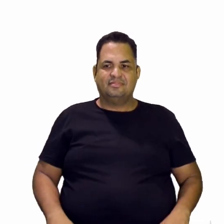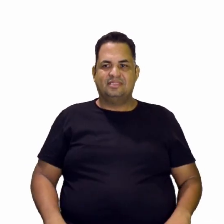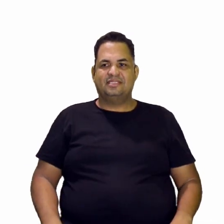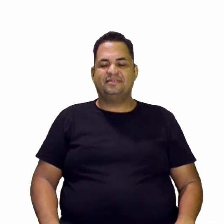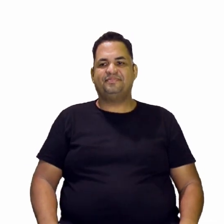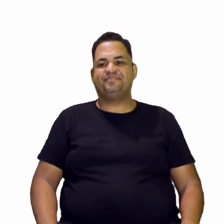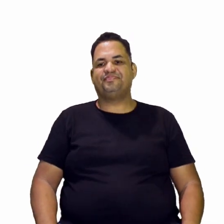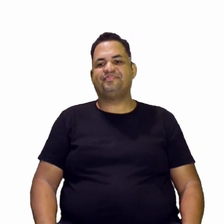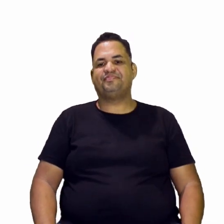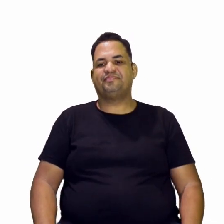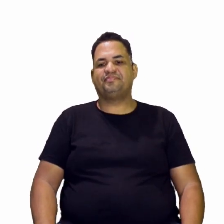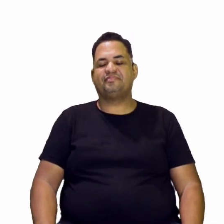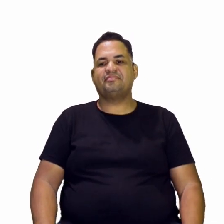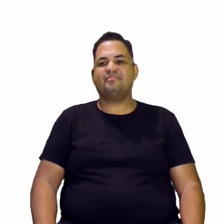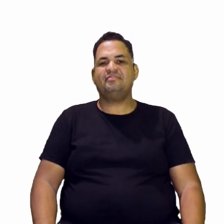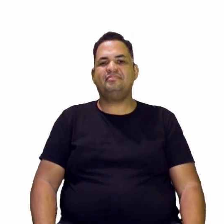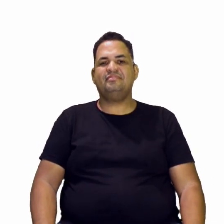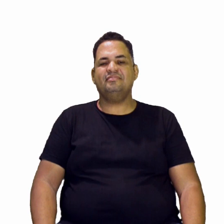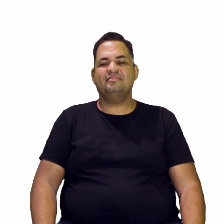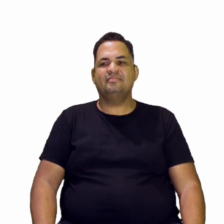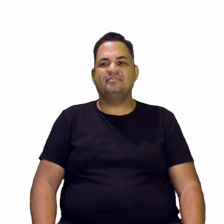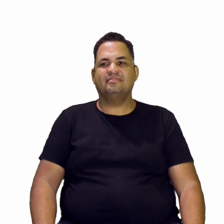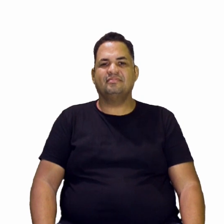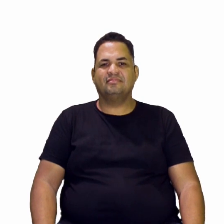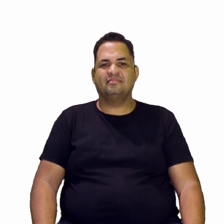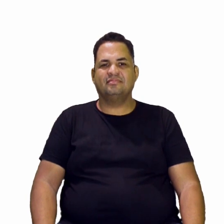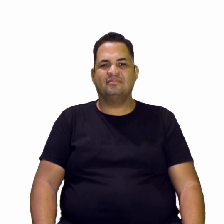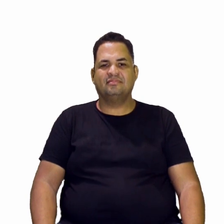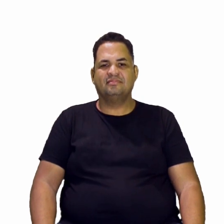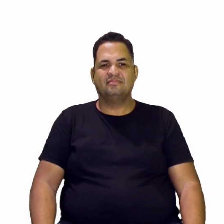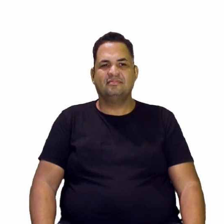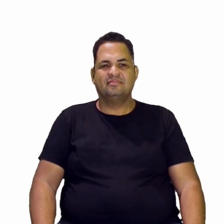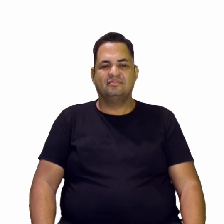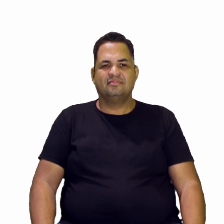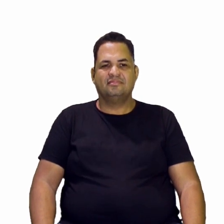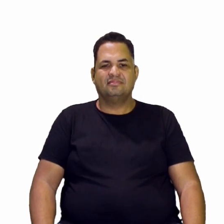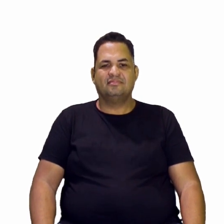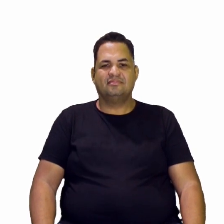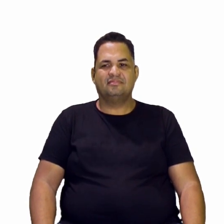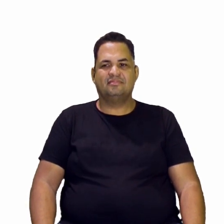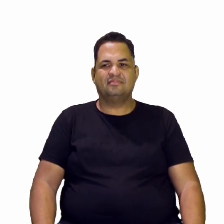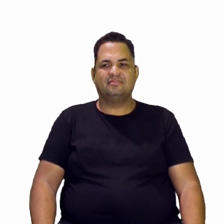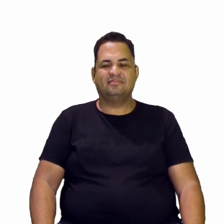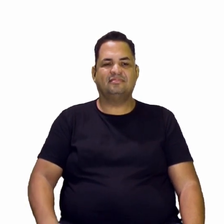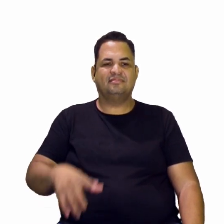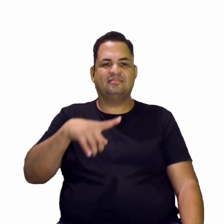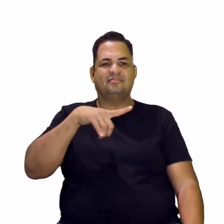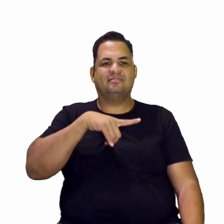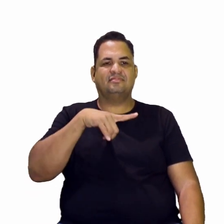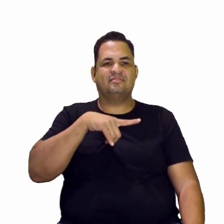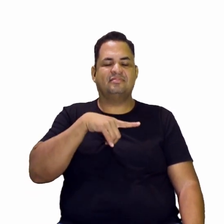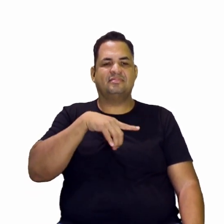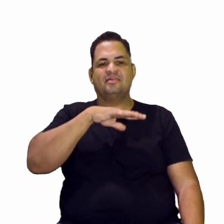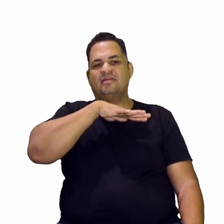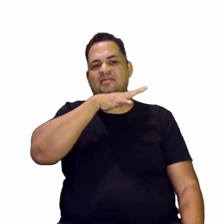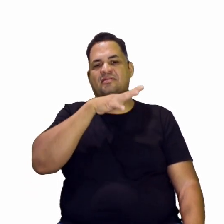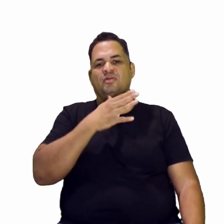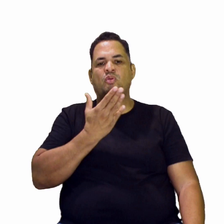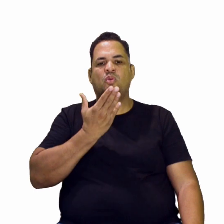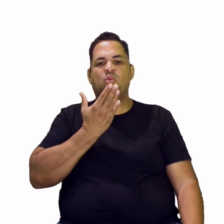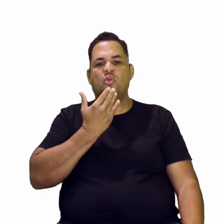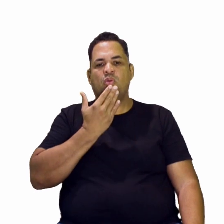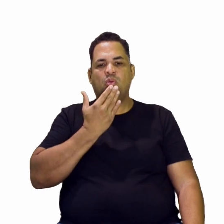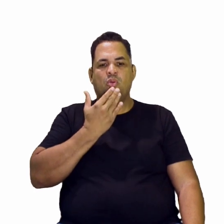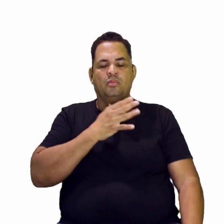Mas, enfim, vamos pra frente. E aí a gente tem os herbívoros, aqueles que só